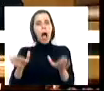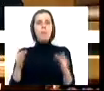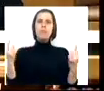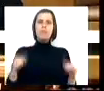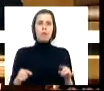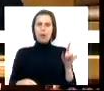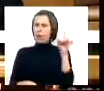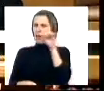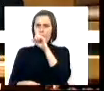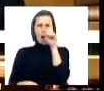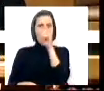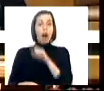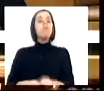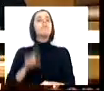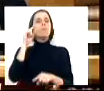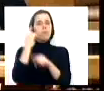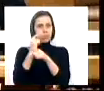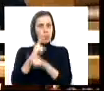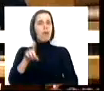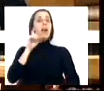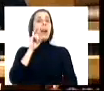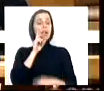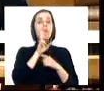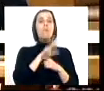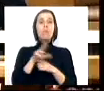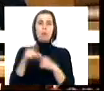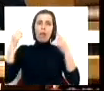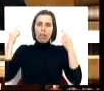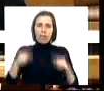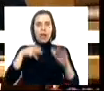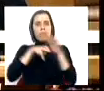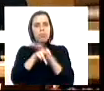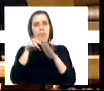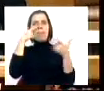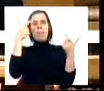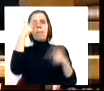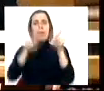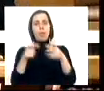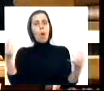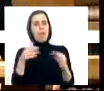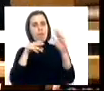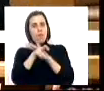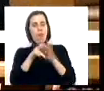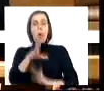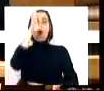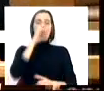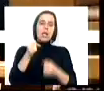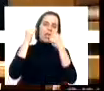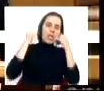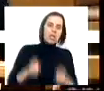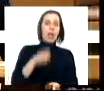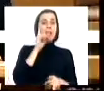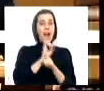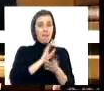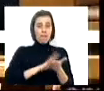abertos. Não! Também tem que garantir que os museus têm visitantes. E o Governo insiste em dizer que estas